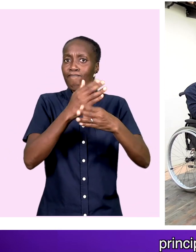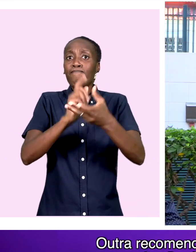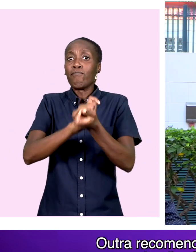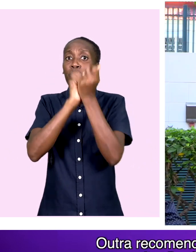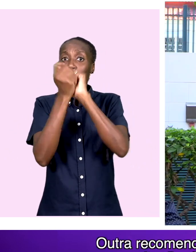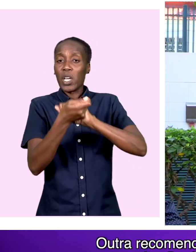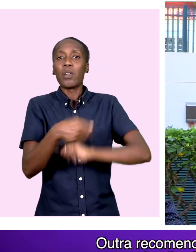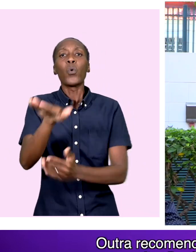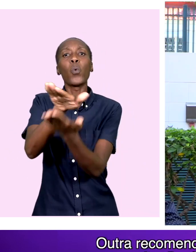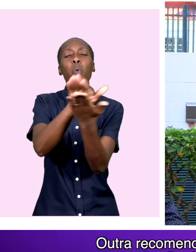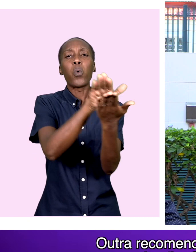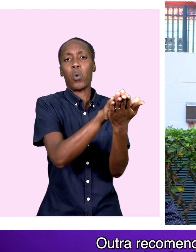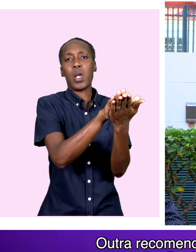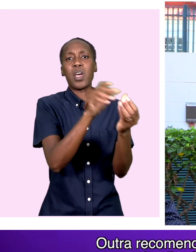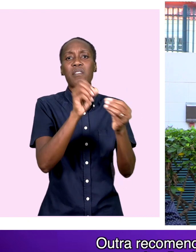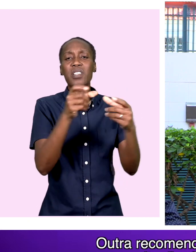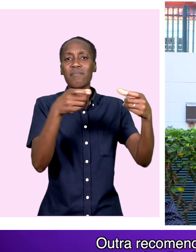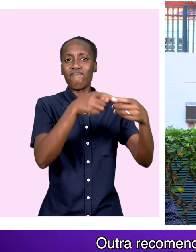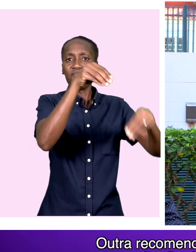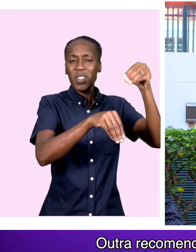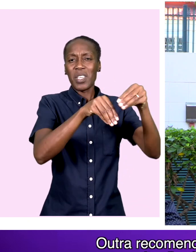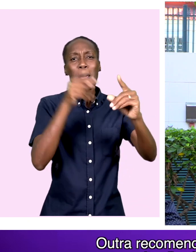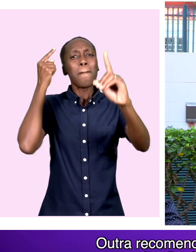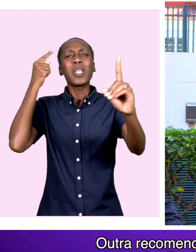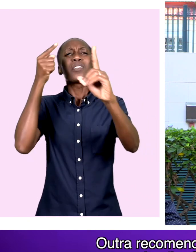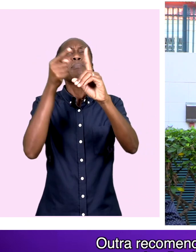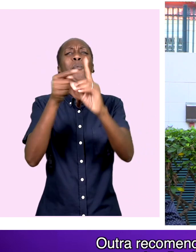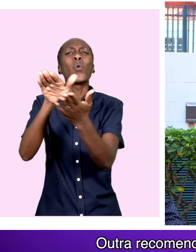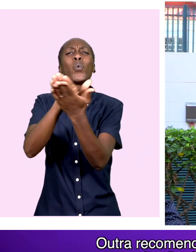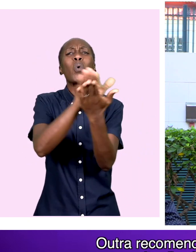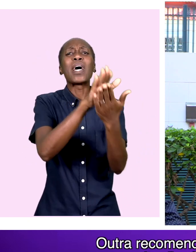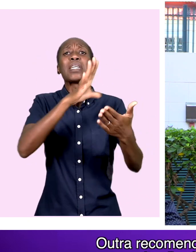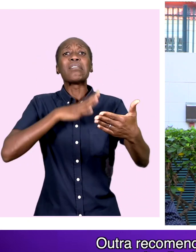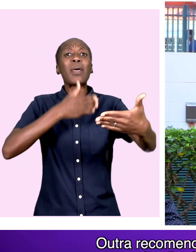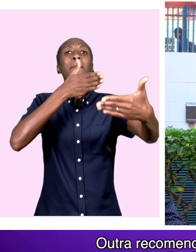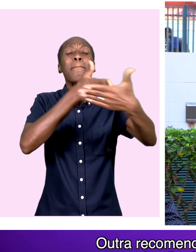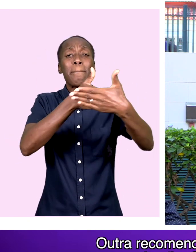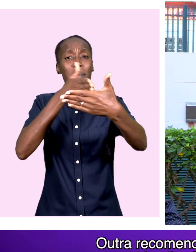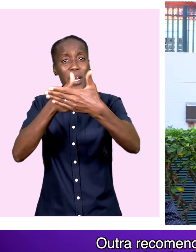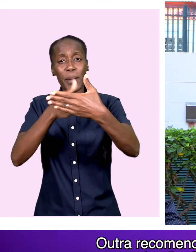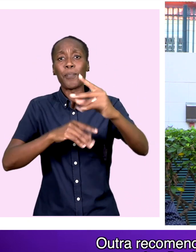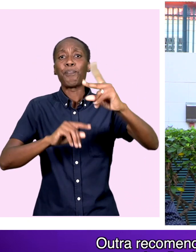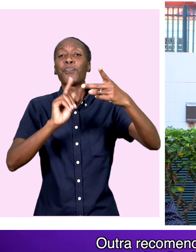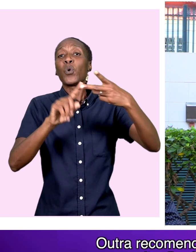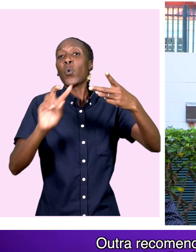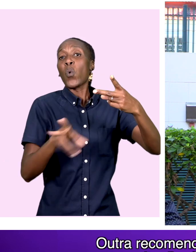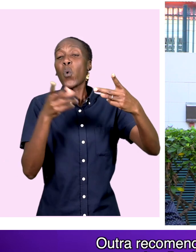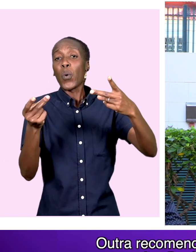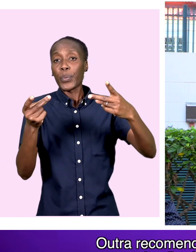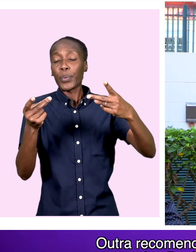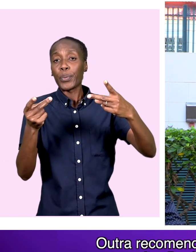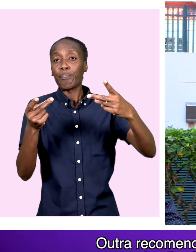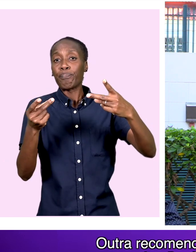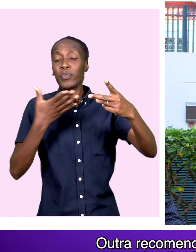barreira. Uma outra recomendação é que pode também recorrer a uma capacitação. O